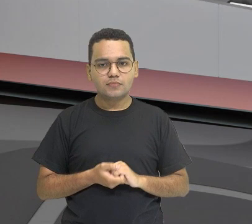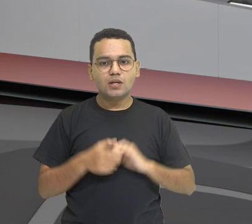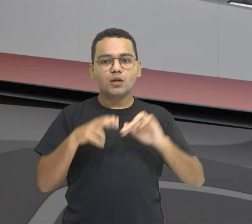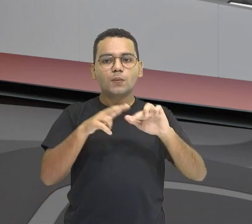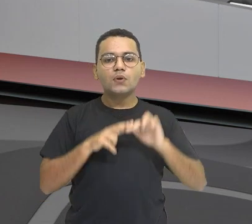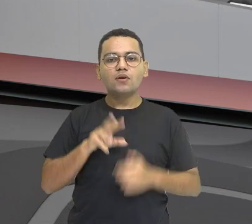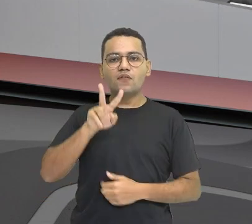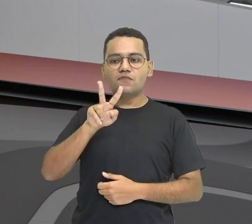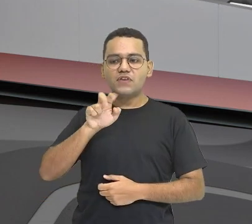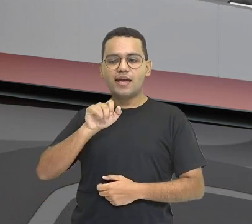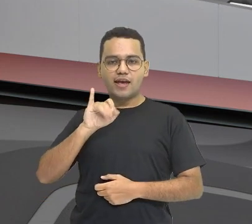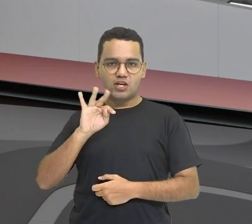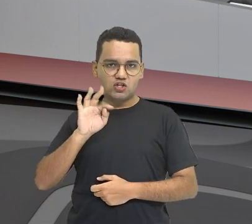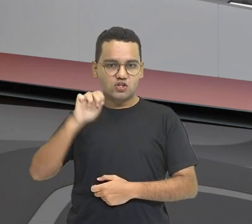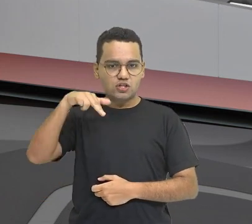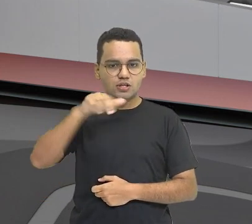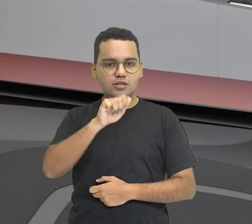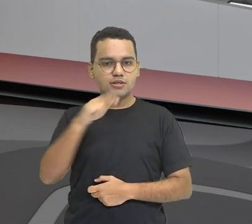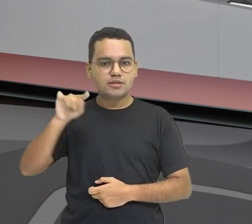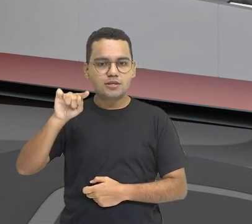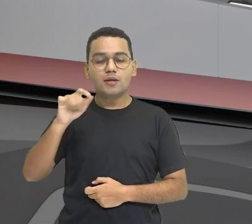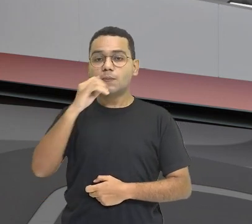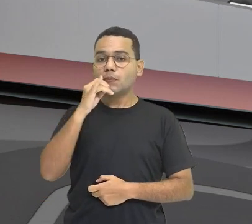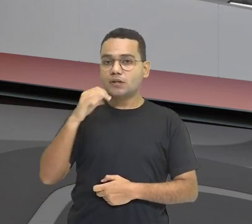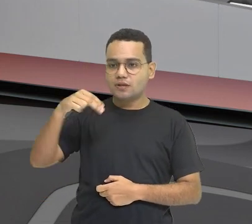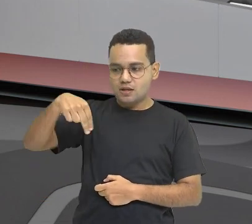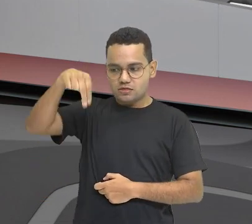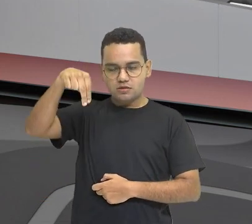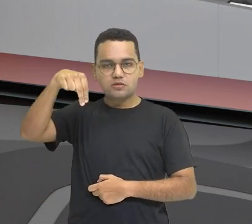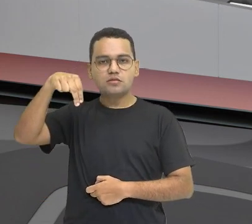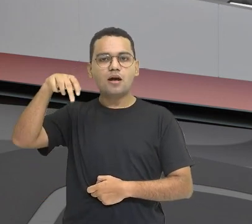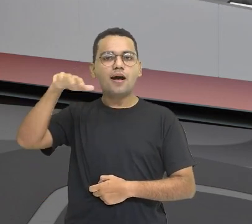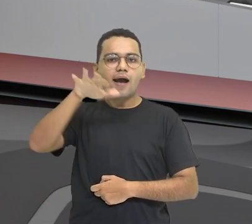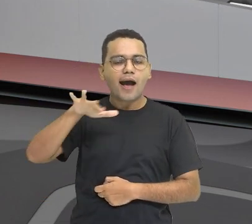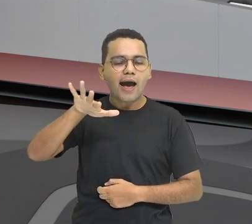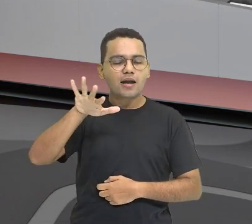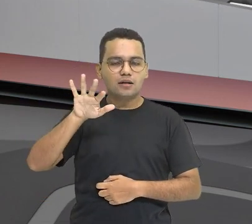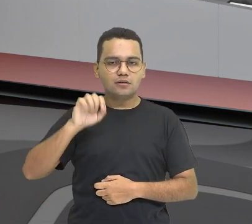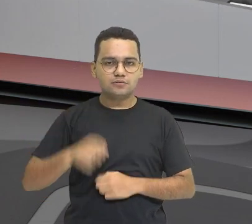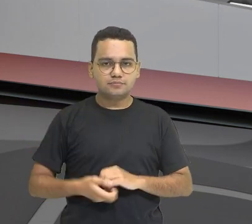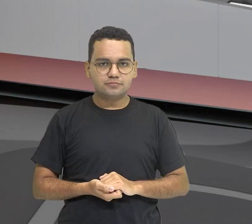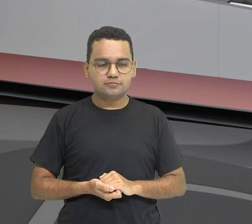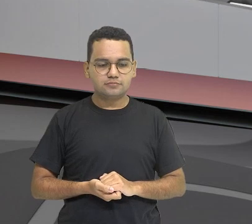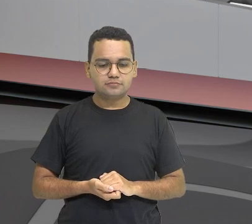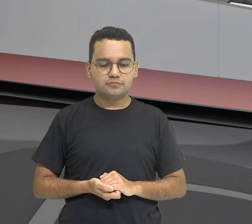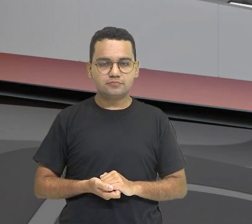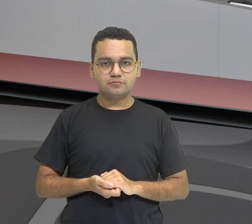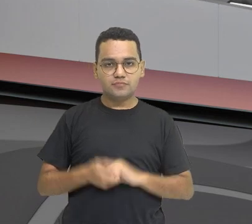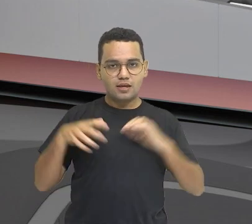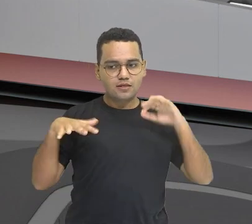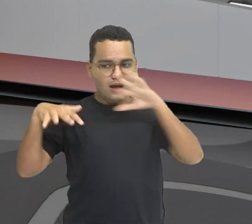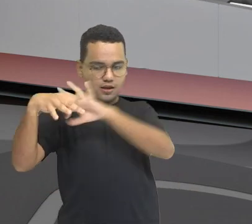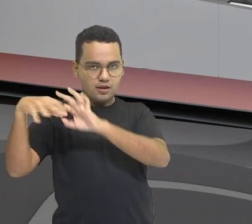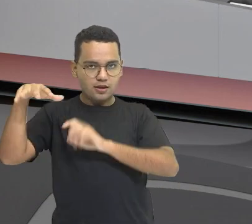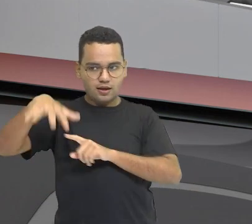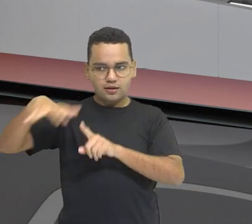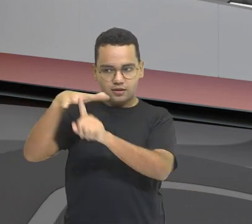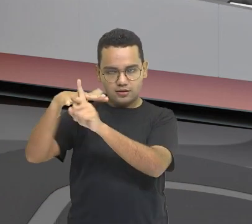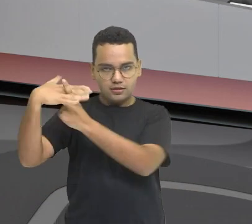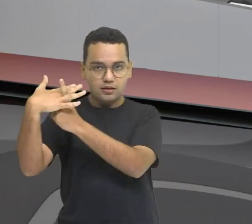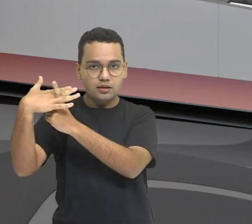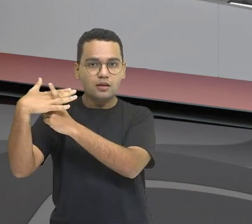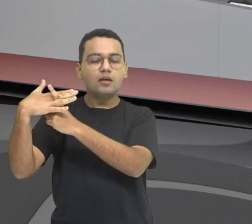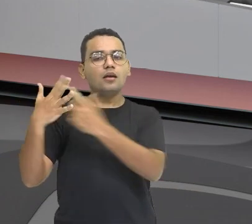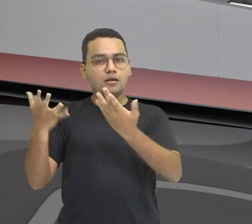Vietnã, onde Vietnã do Norte ficou ali também com a Coreia do ficou com a União Soviética, tá? E